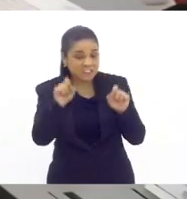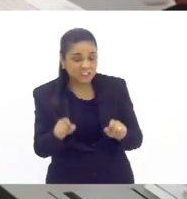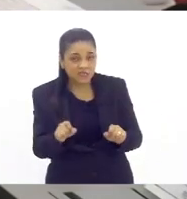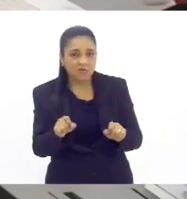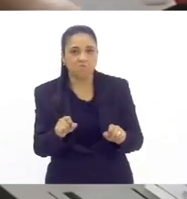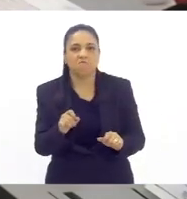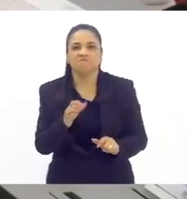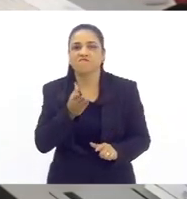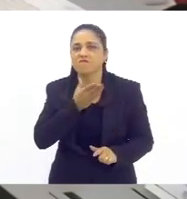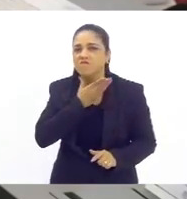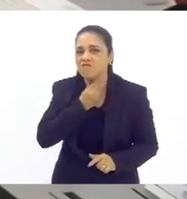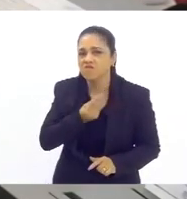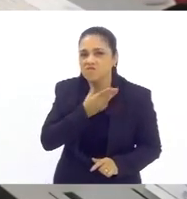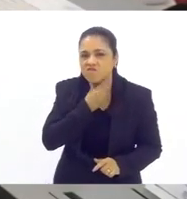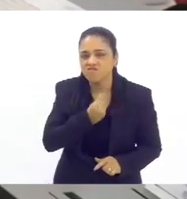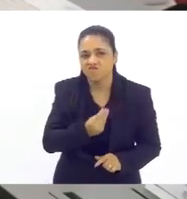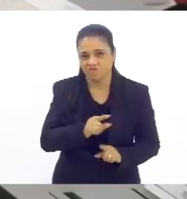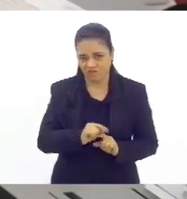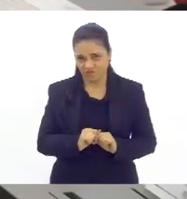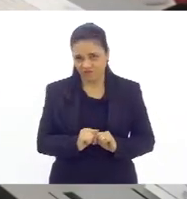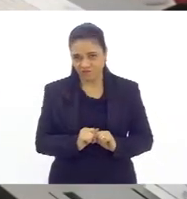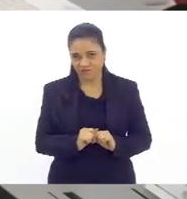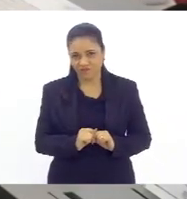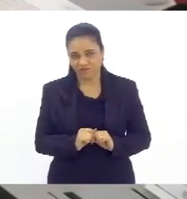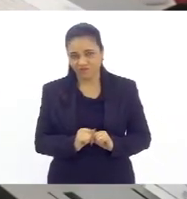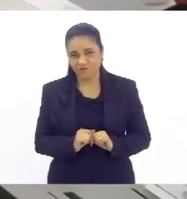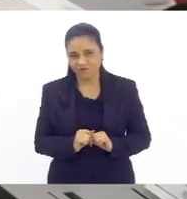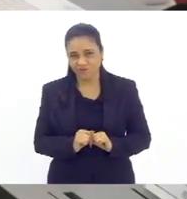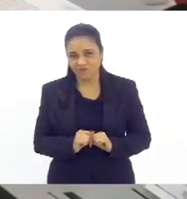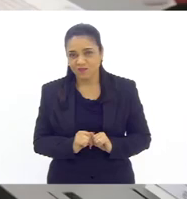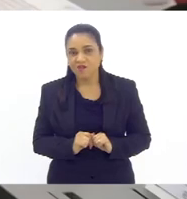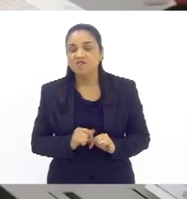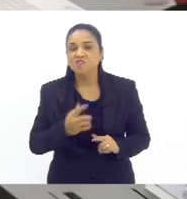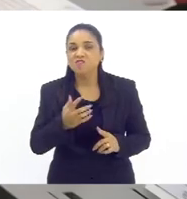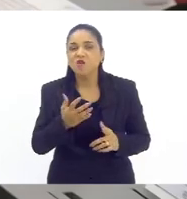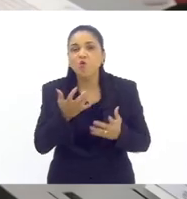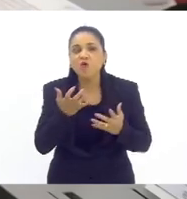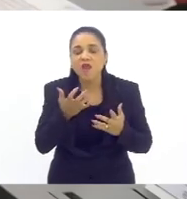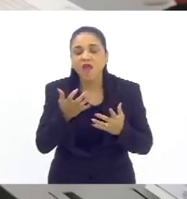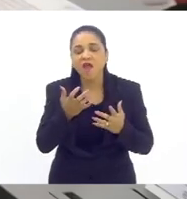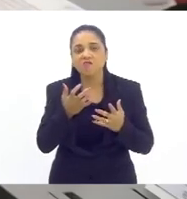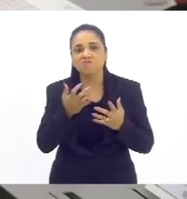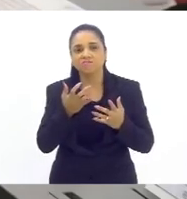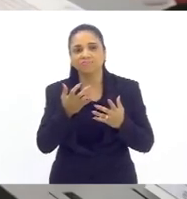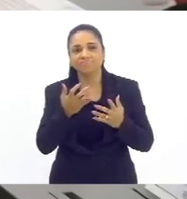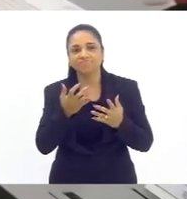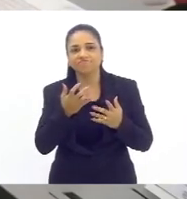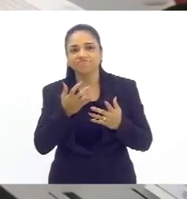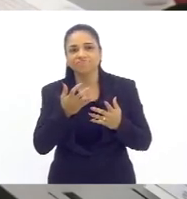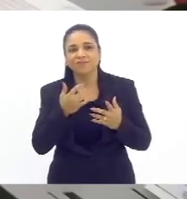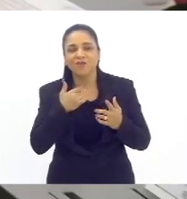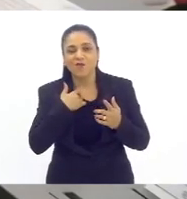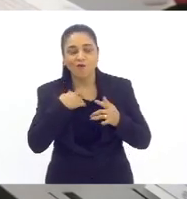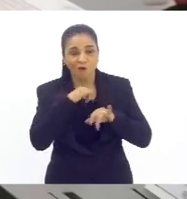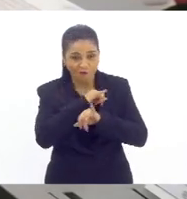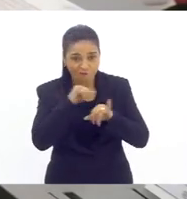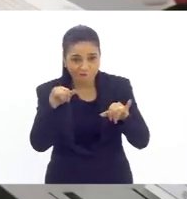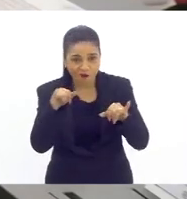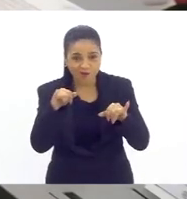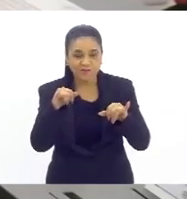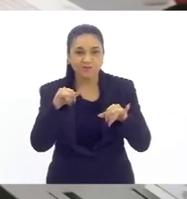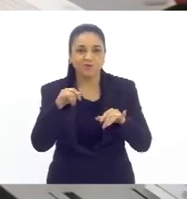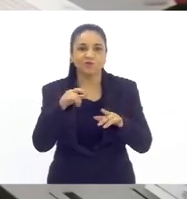farsa uma hipocrisia e temos que eu quero e é isso que eu quero eu até falo todos os advogados